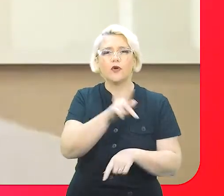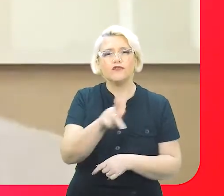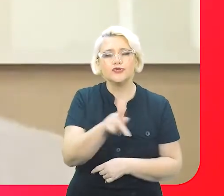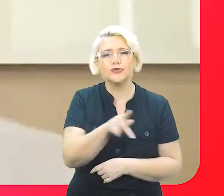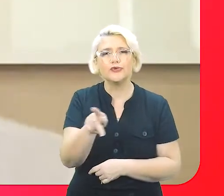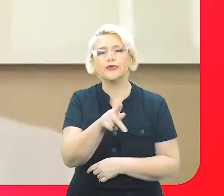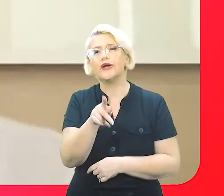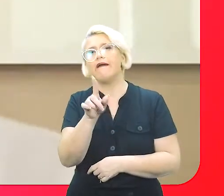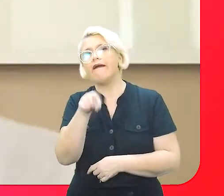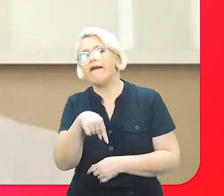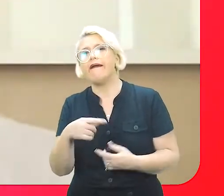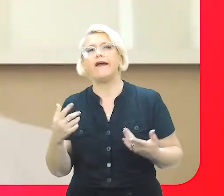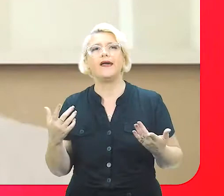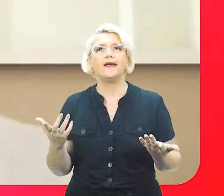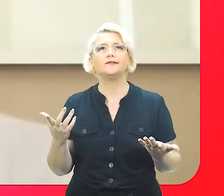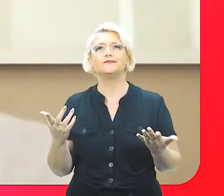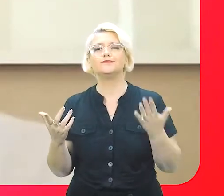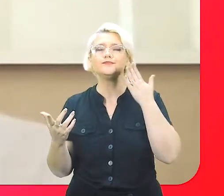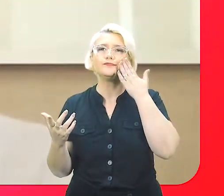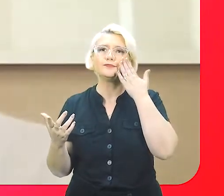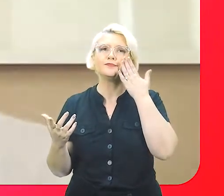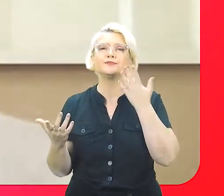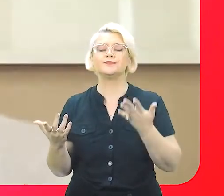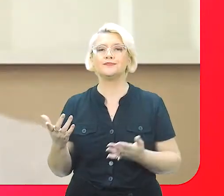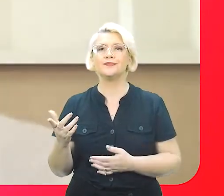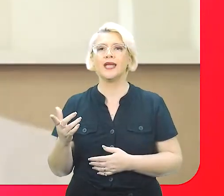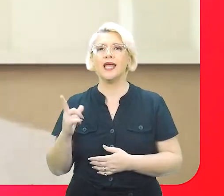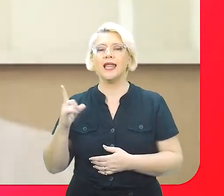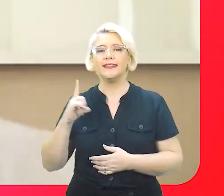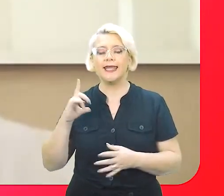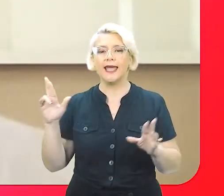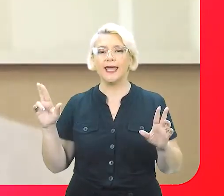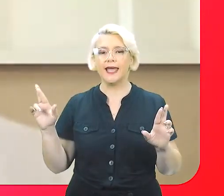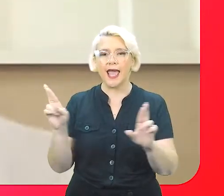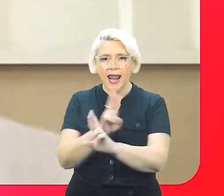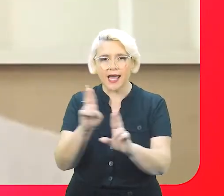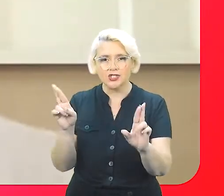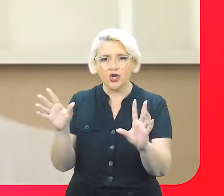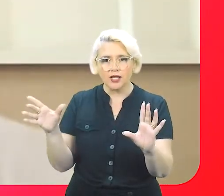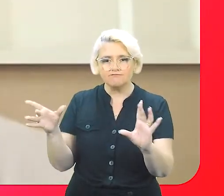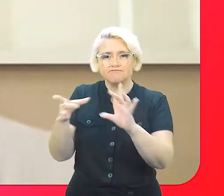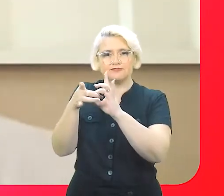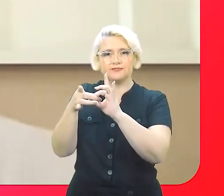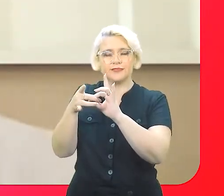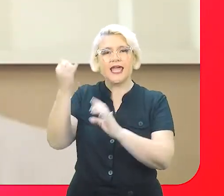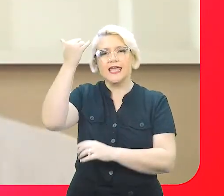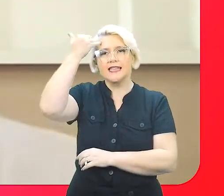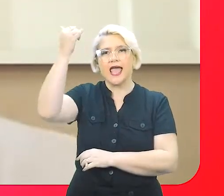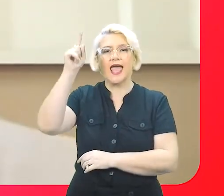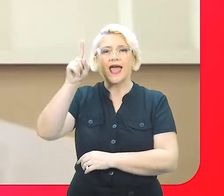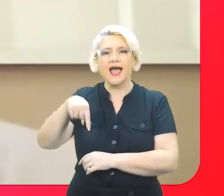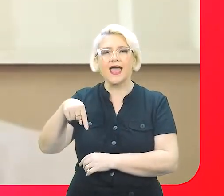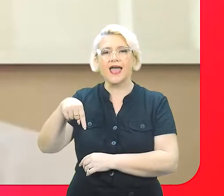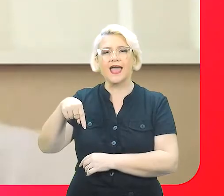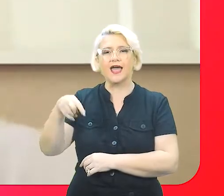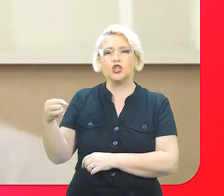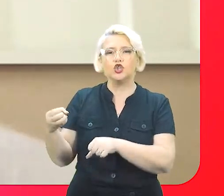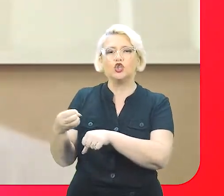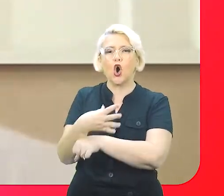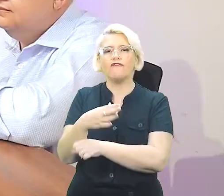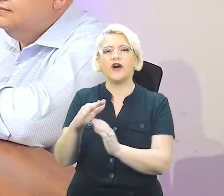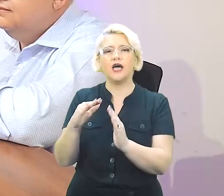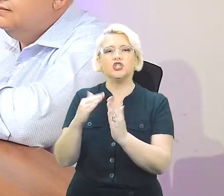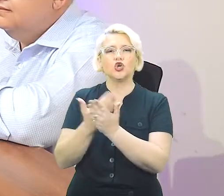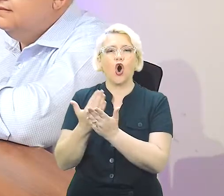professor, que está muito relacionada a essa ideia neoliberal de